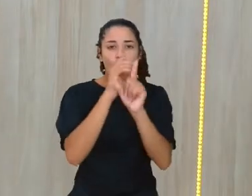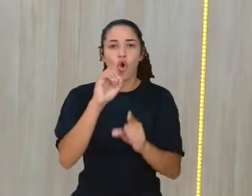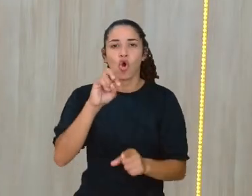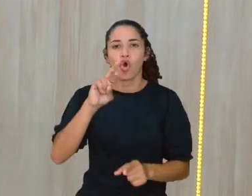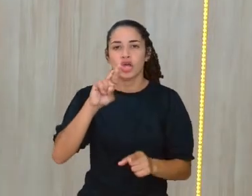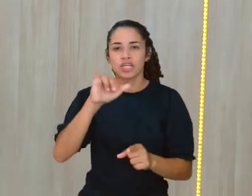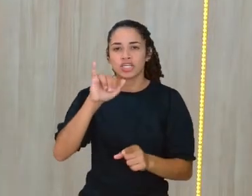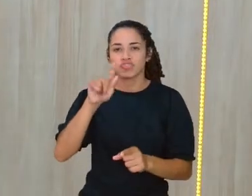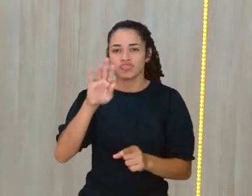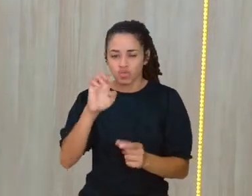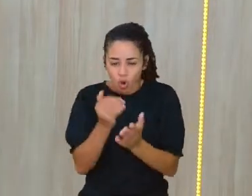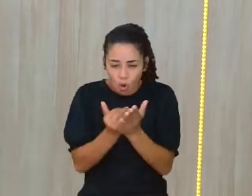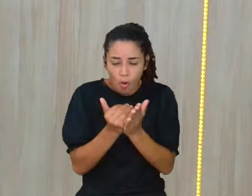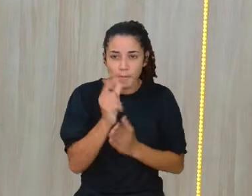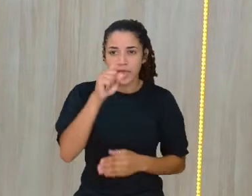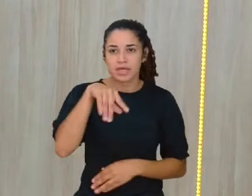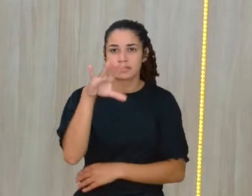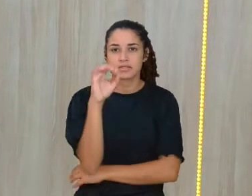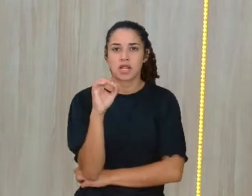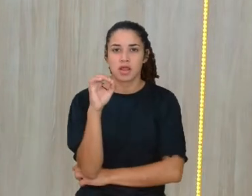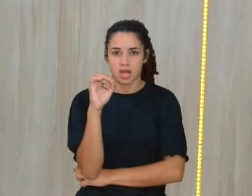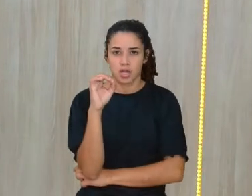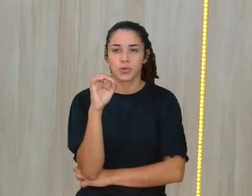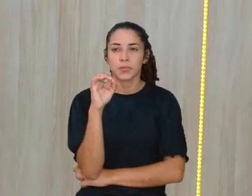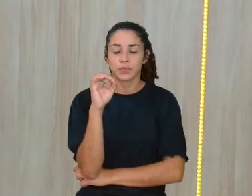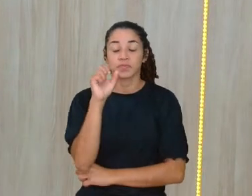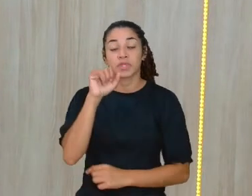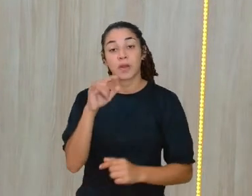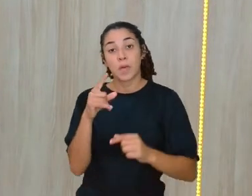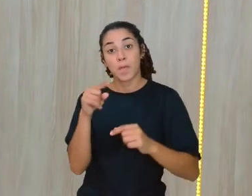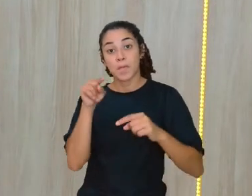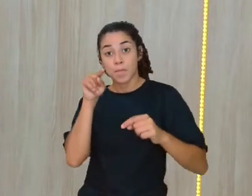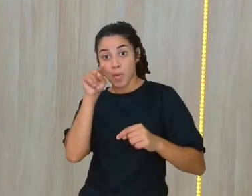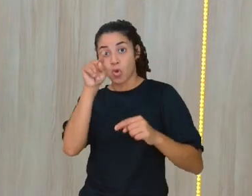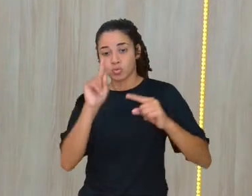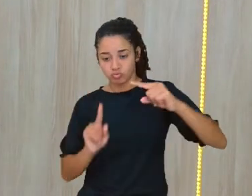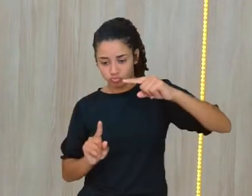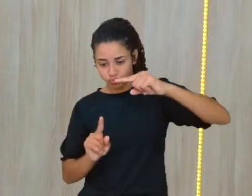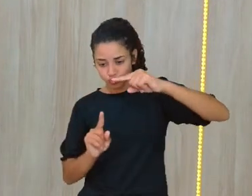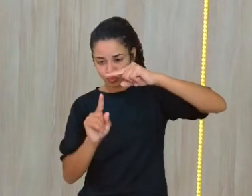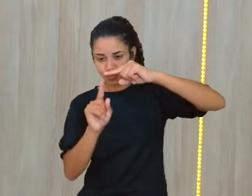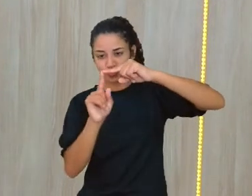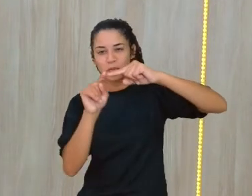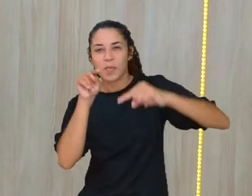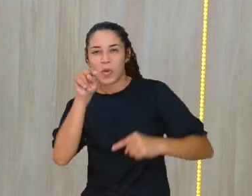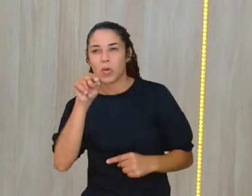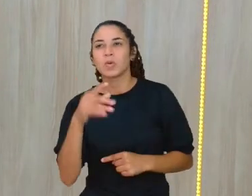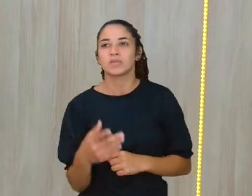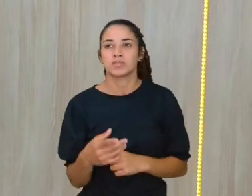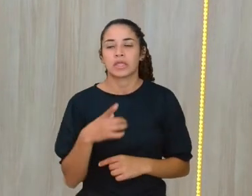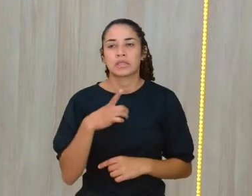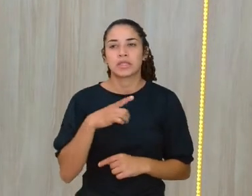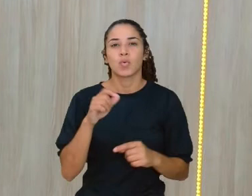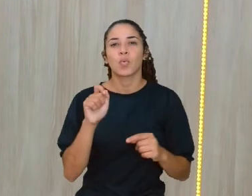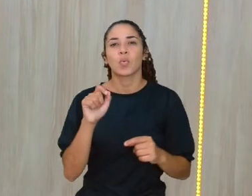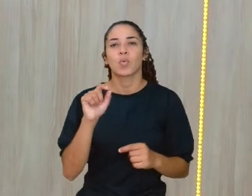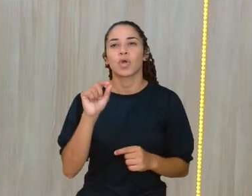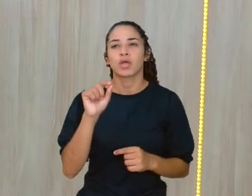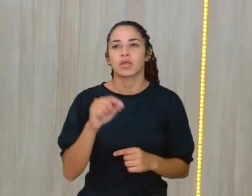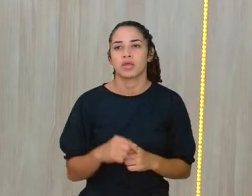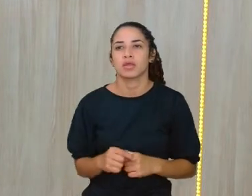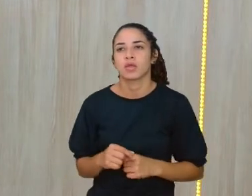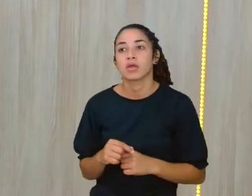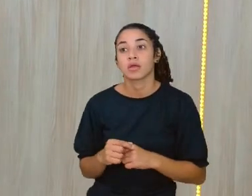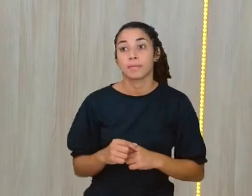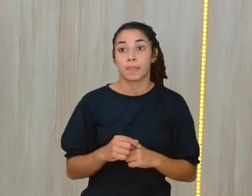Então, quando eu tenho um ponto aqui, A, 2 e 1, Veja, eu levanto uma